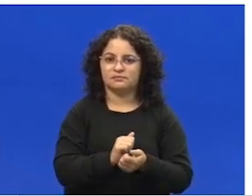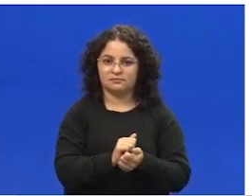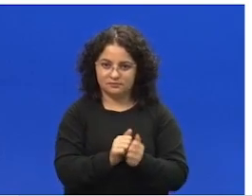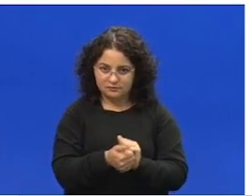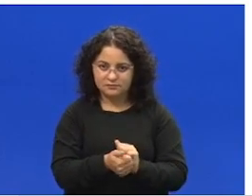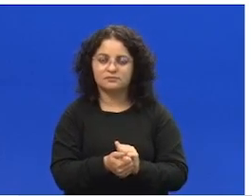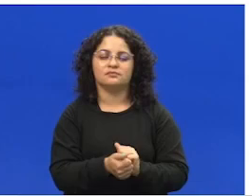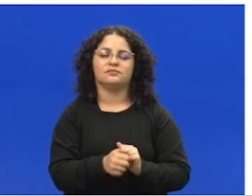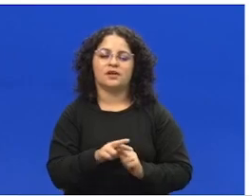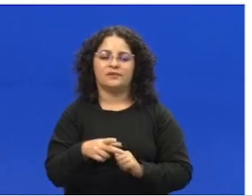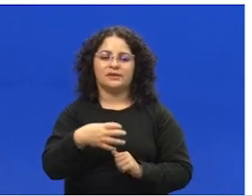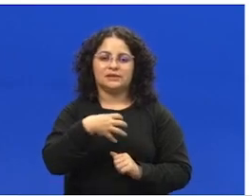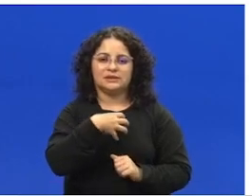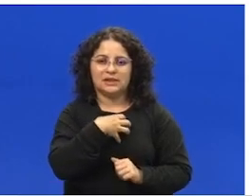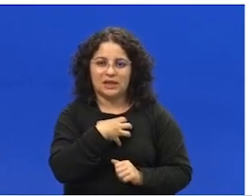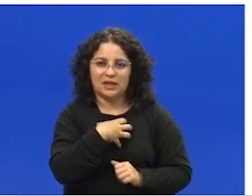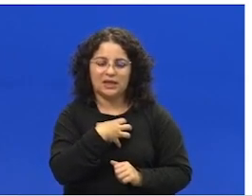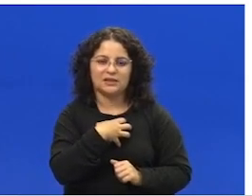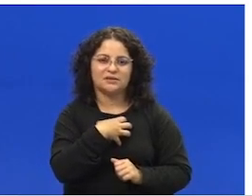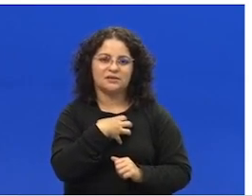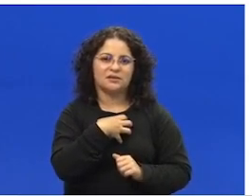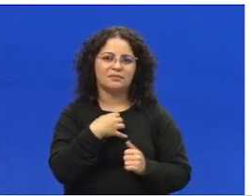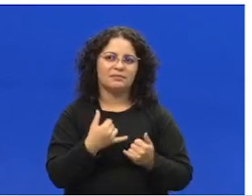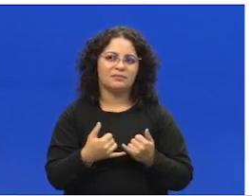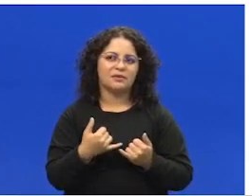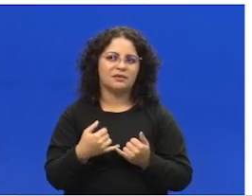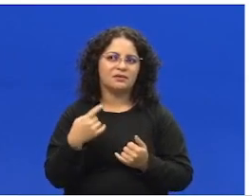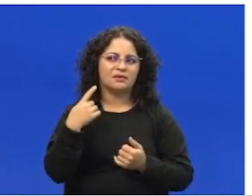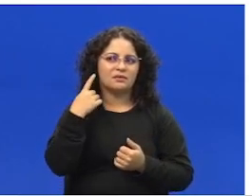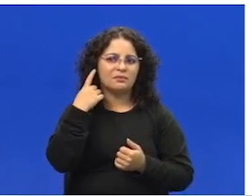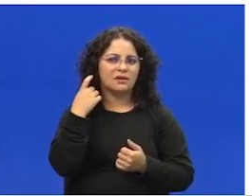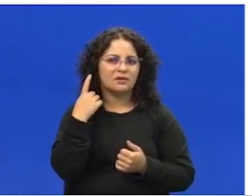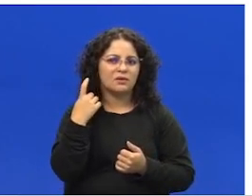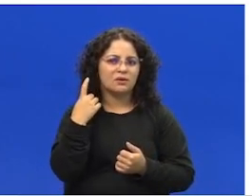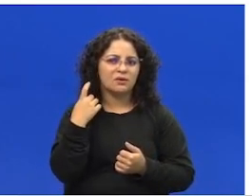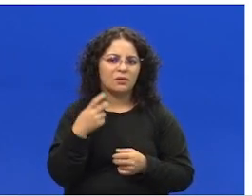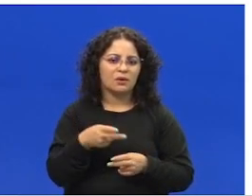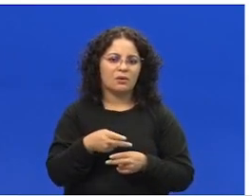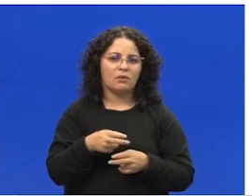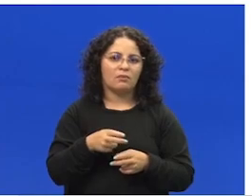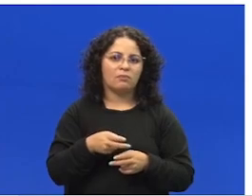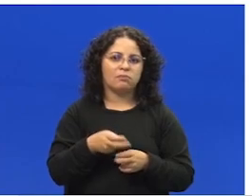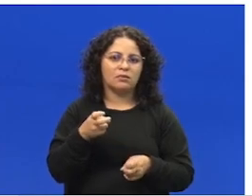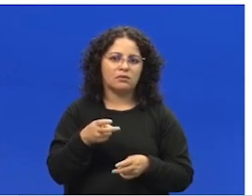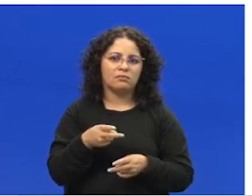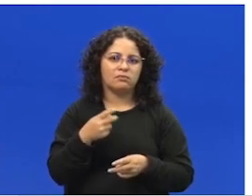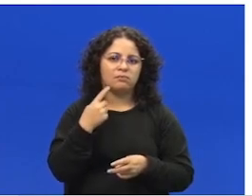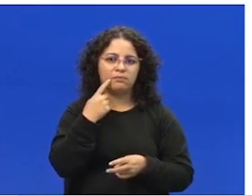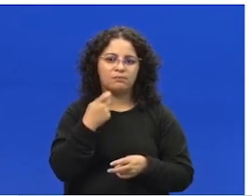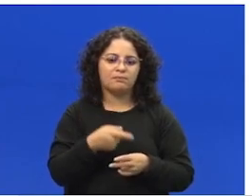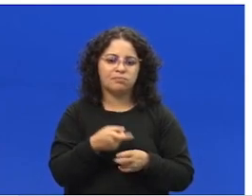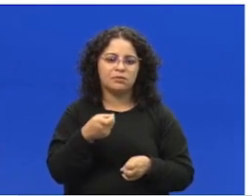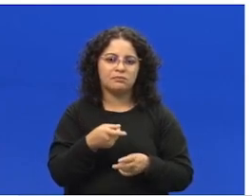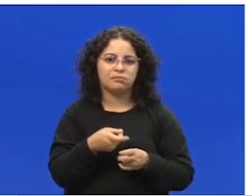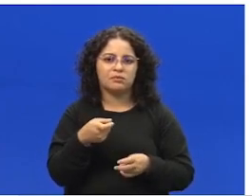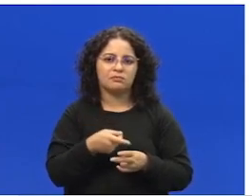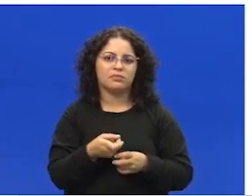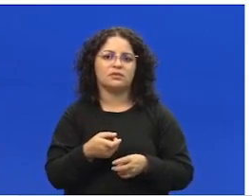ele vai sentir um barulho como se fosse um pop, que é justamente estourando o disco intervertebral, causando a